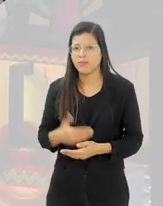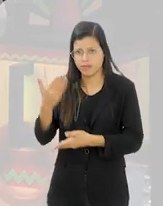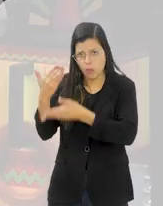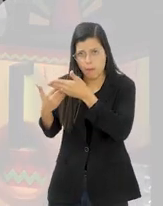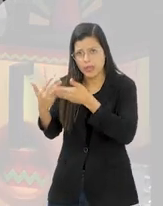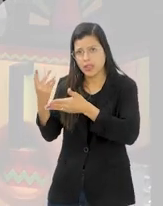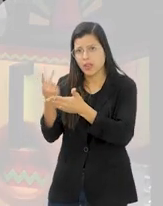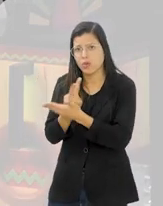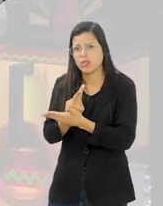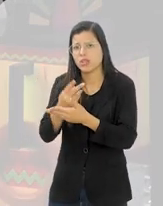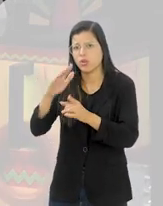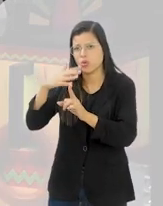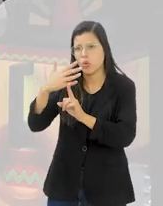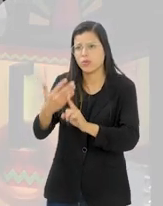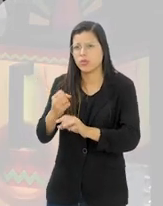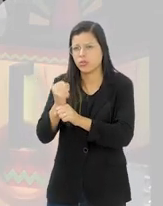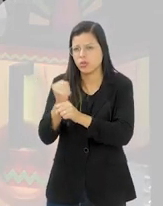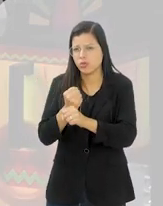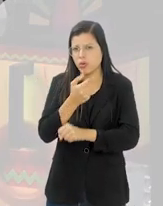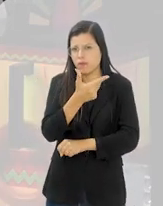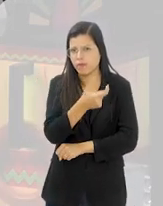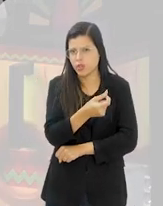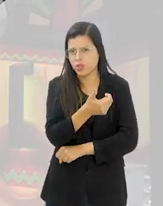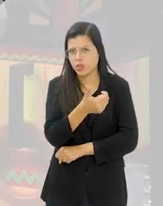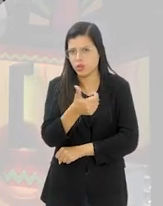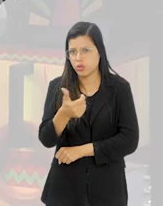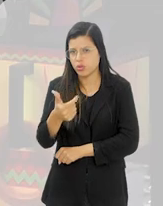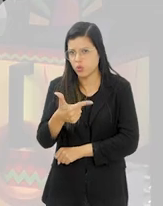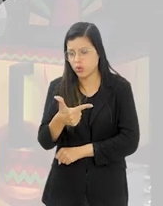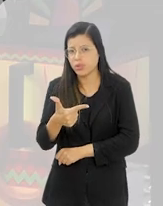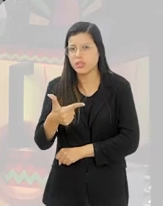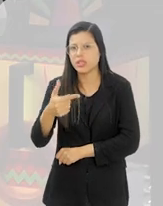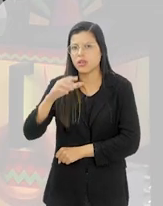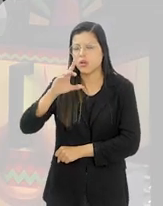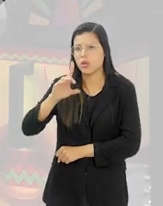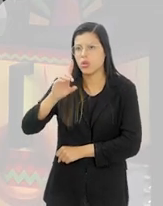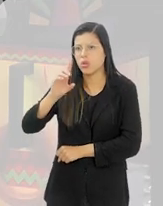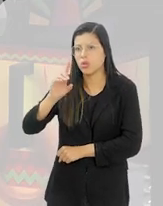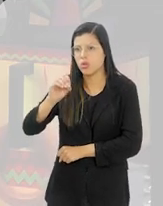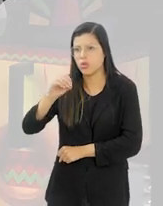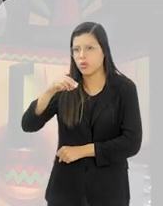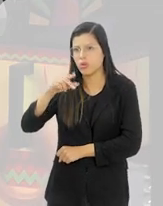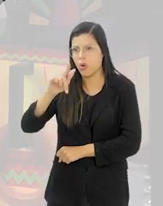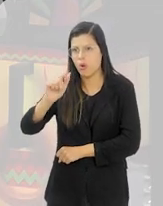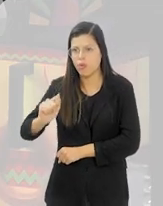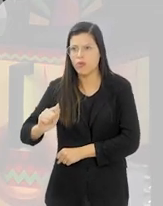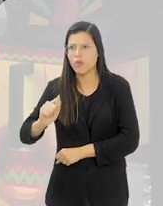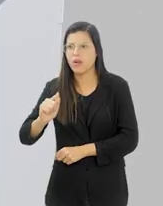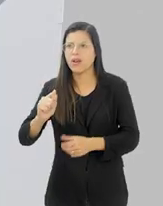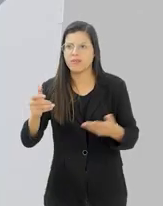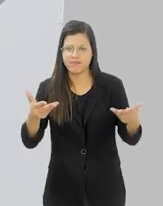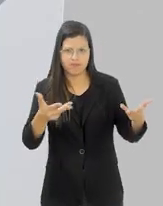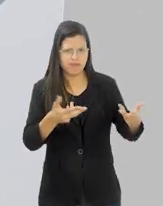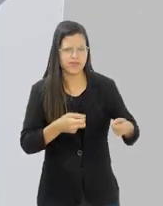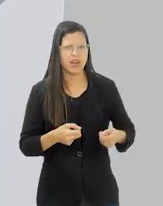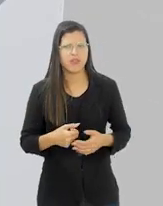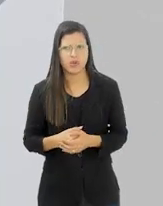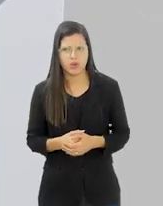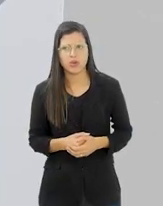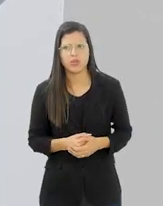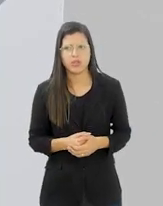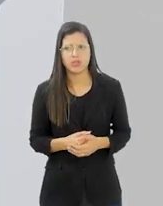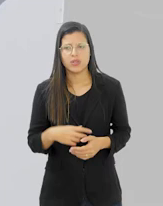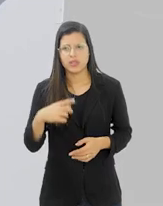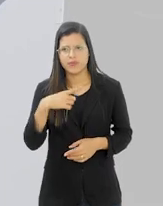Quando nós homenageamos o Donga em 2012, era o centenário do carnaval. O troféu maravilhoso, né, que eu tenho lá